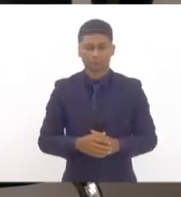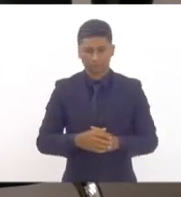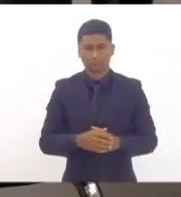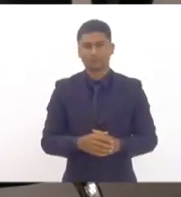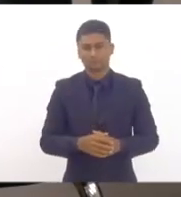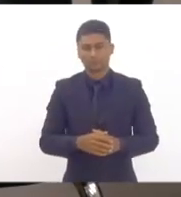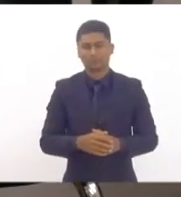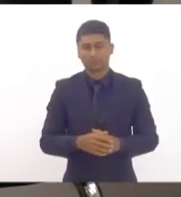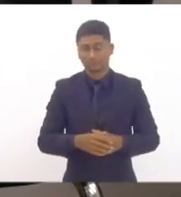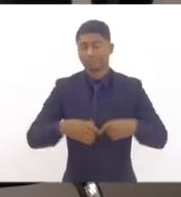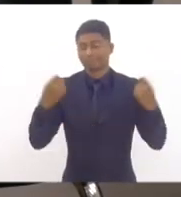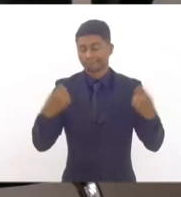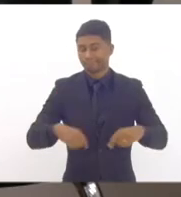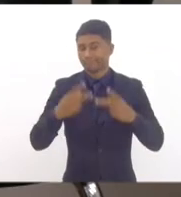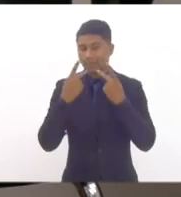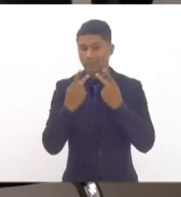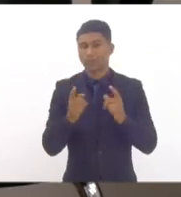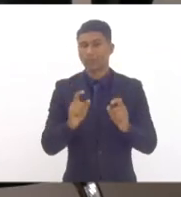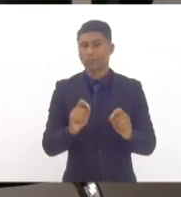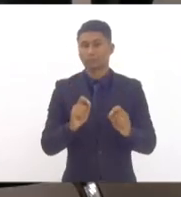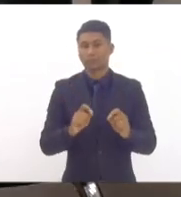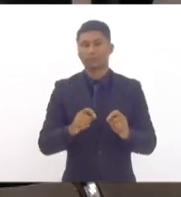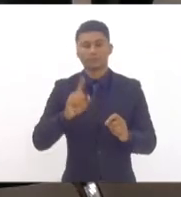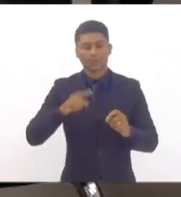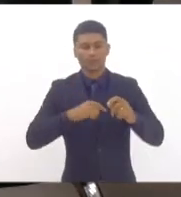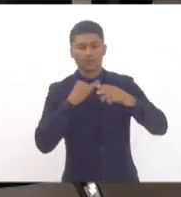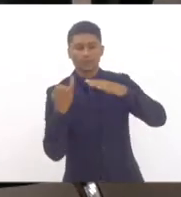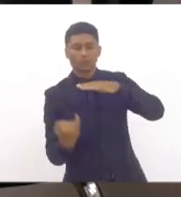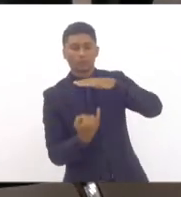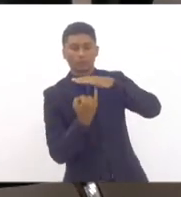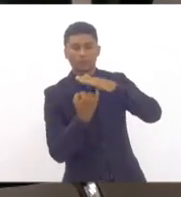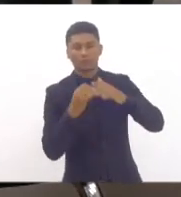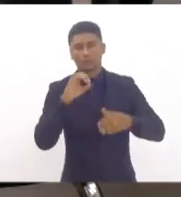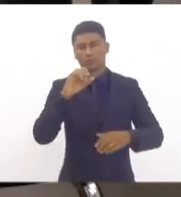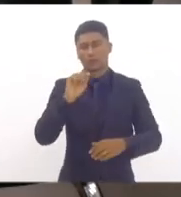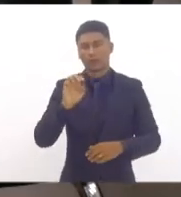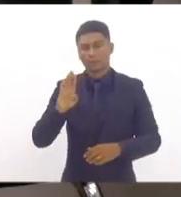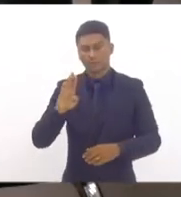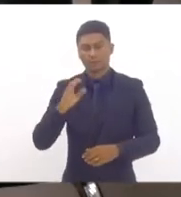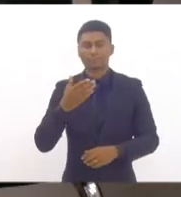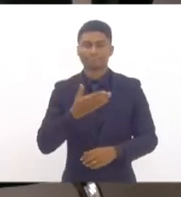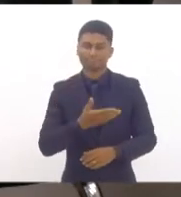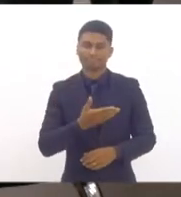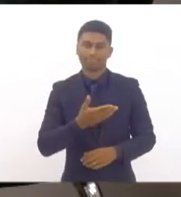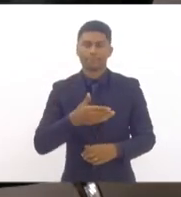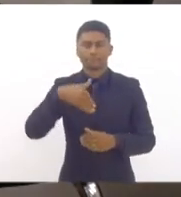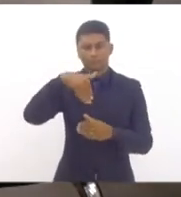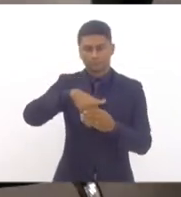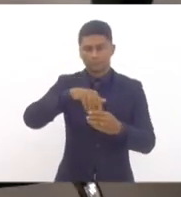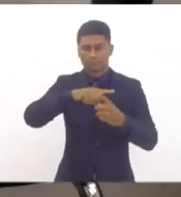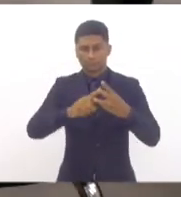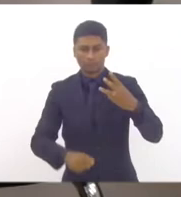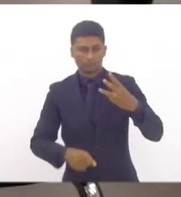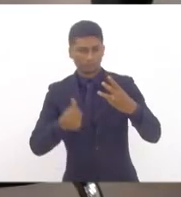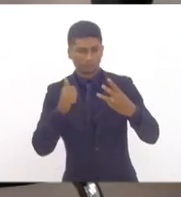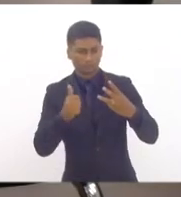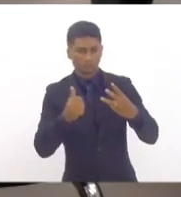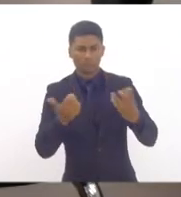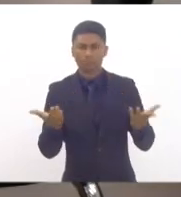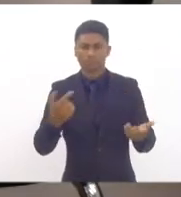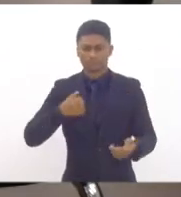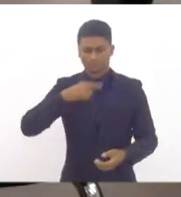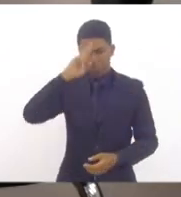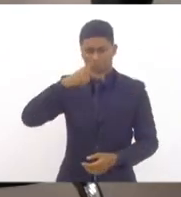preciso enfatizar que é um voto institucional da OAB, os três votos que nós estamos aqui manifestando hoje. Não é uma